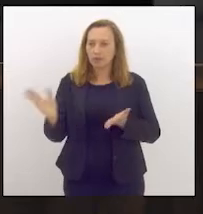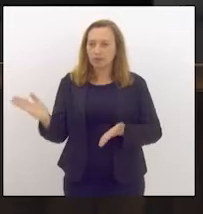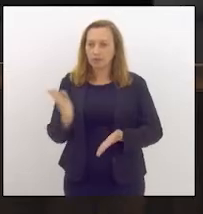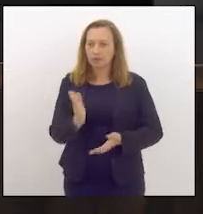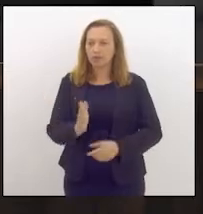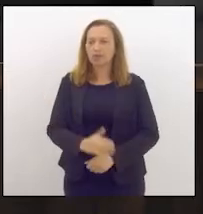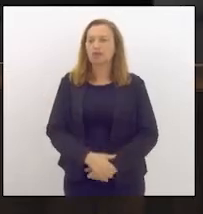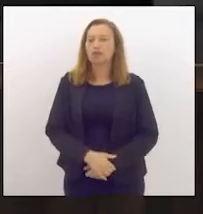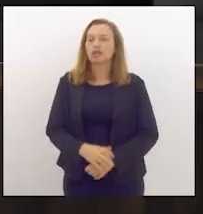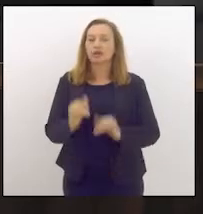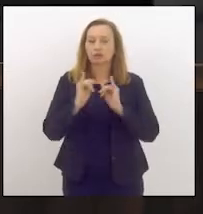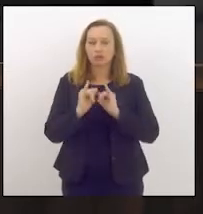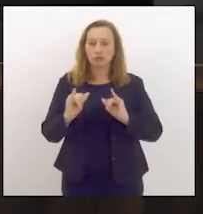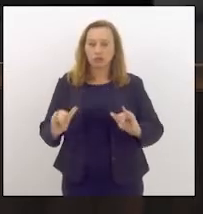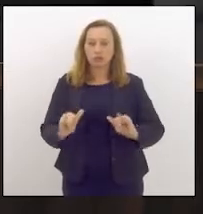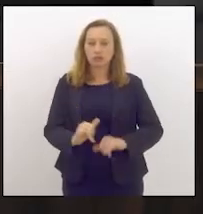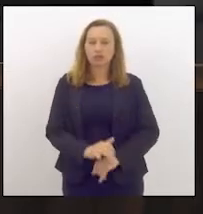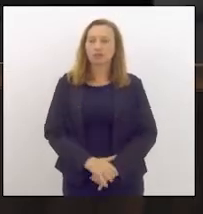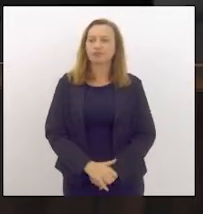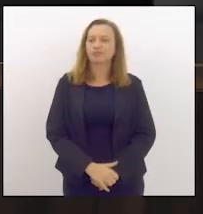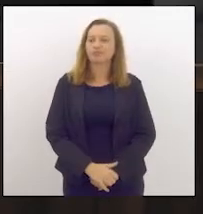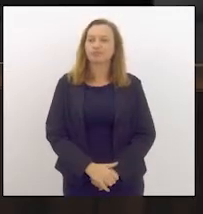o anuncio